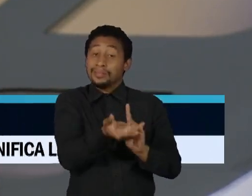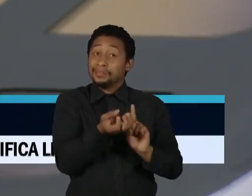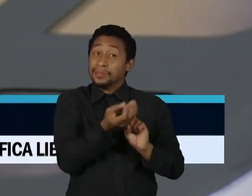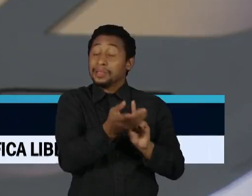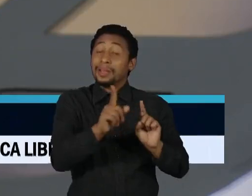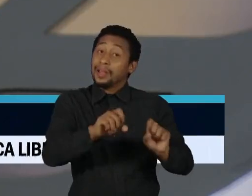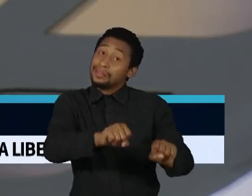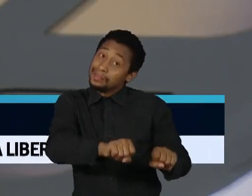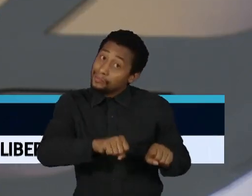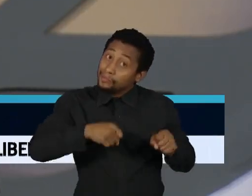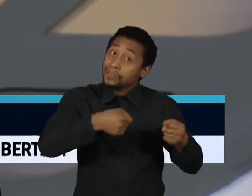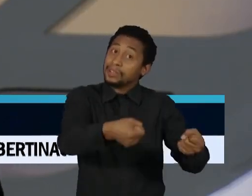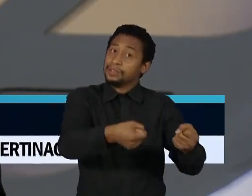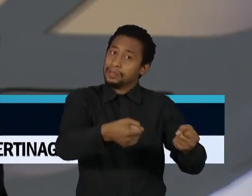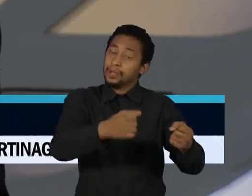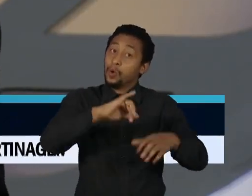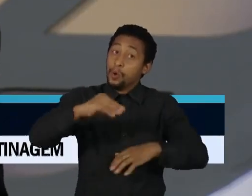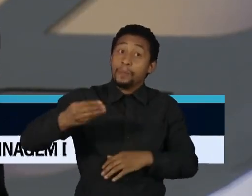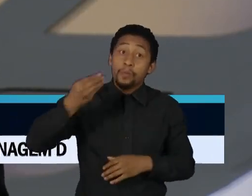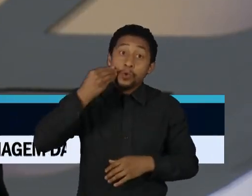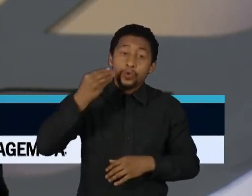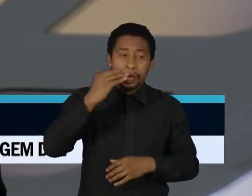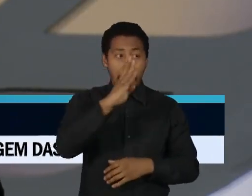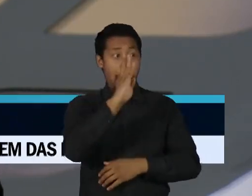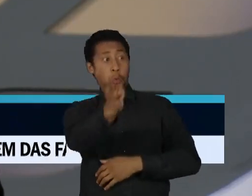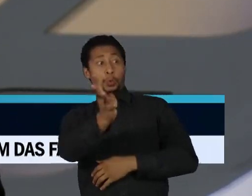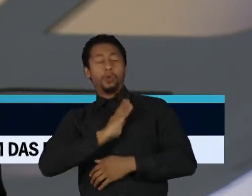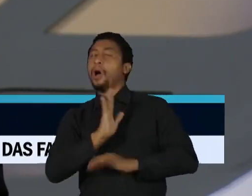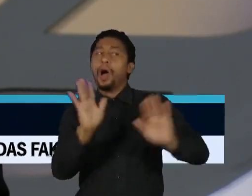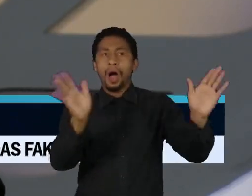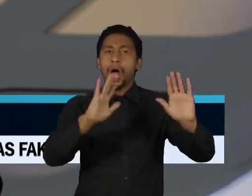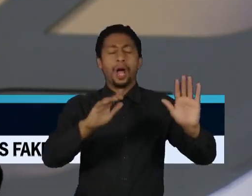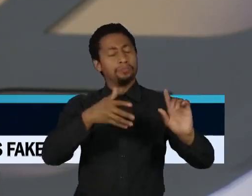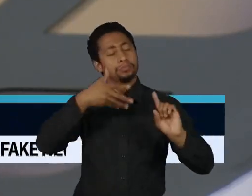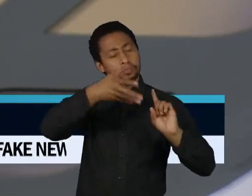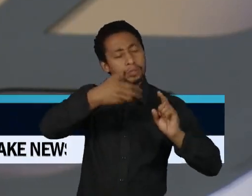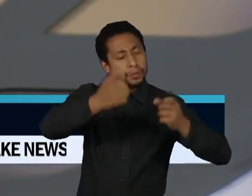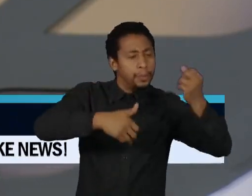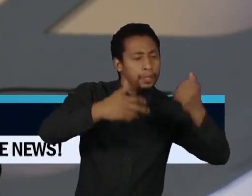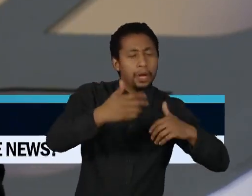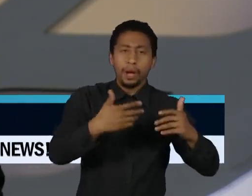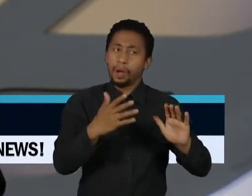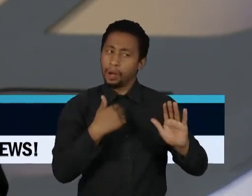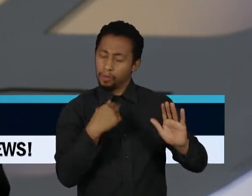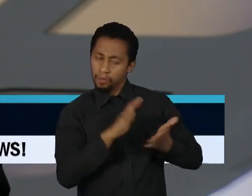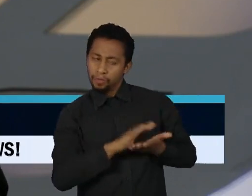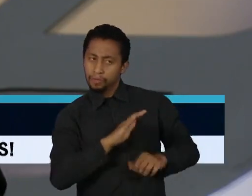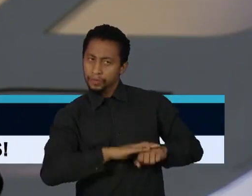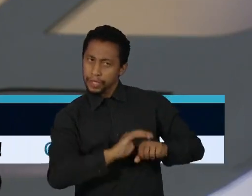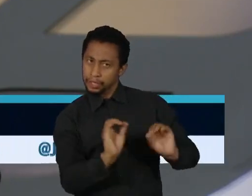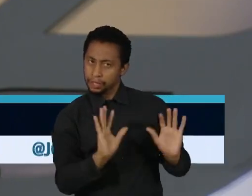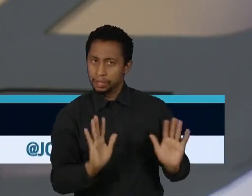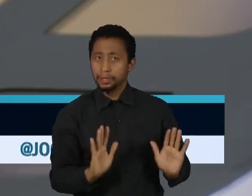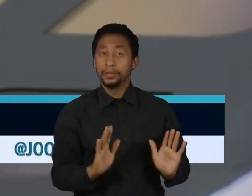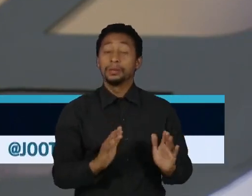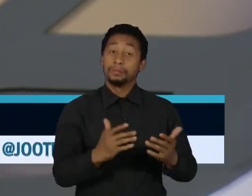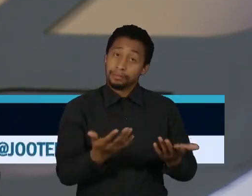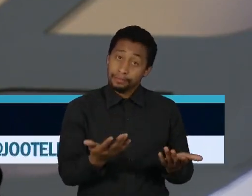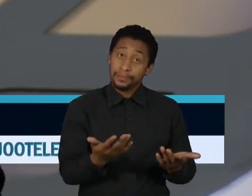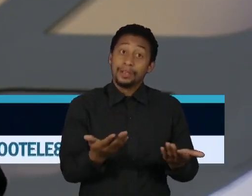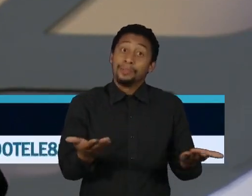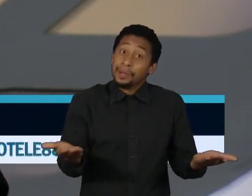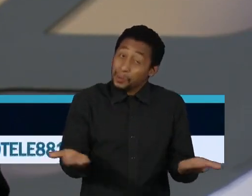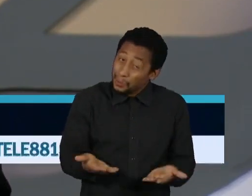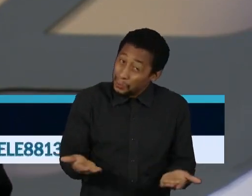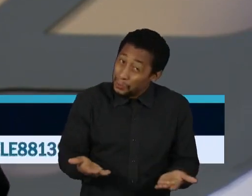defesa, né, uma oportunidade do acusado, do investigado se defender. Então, o cenário que a gente tem hoje é de que